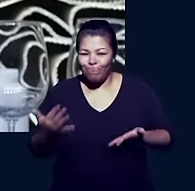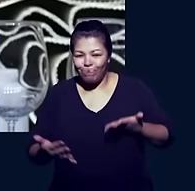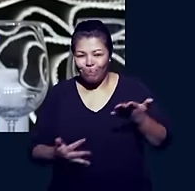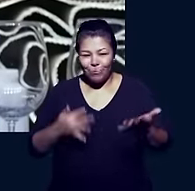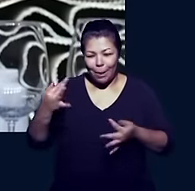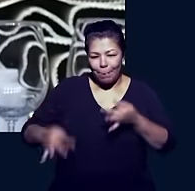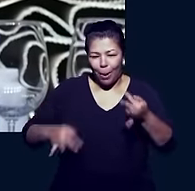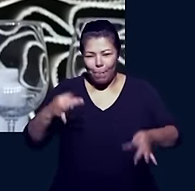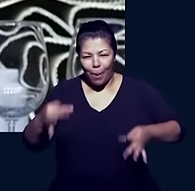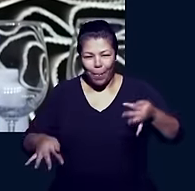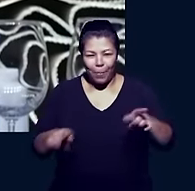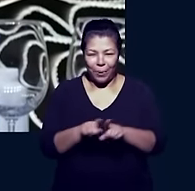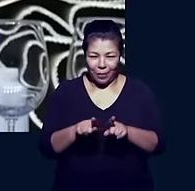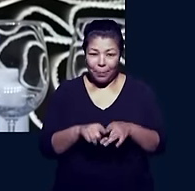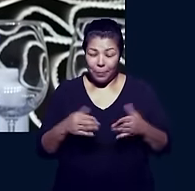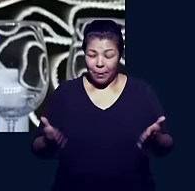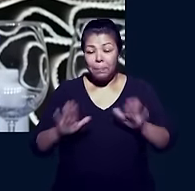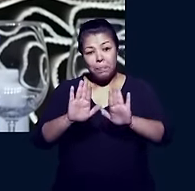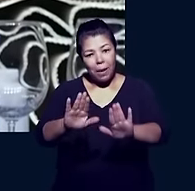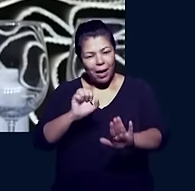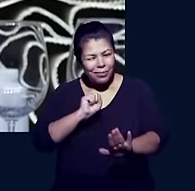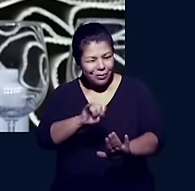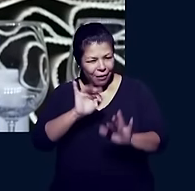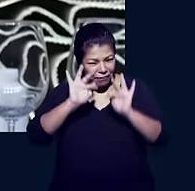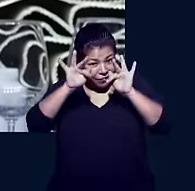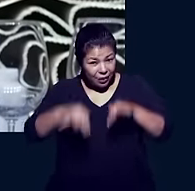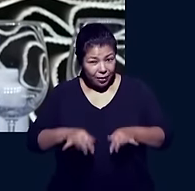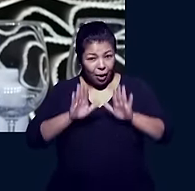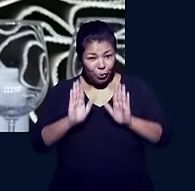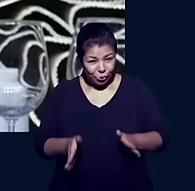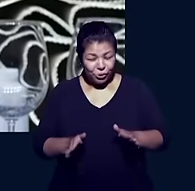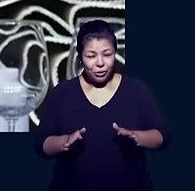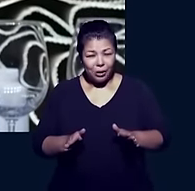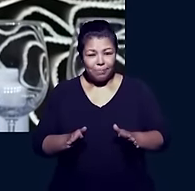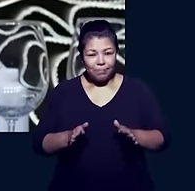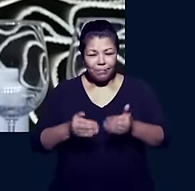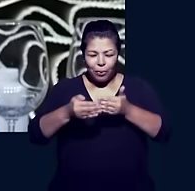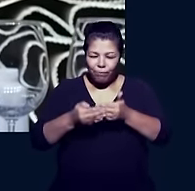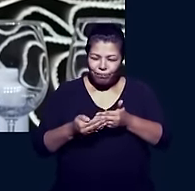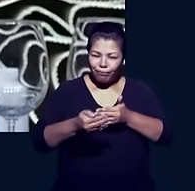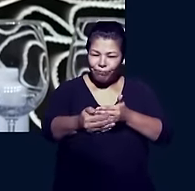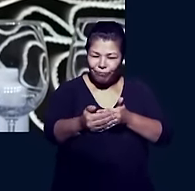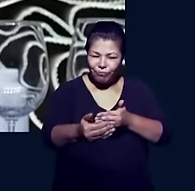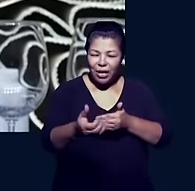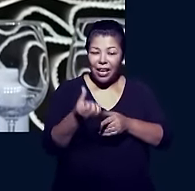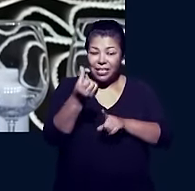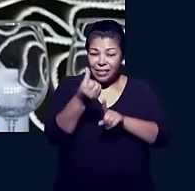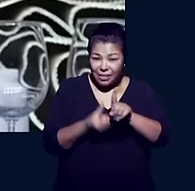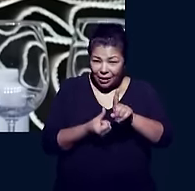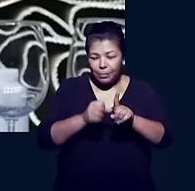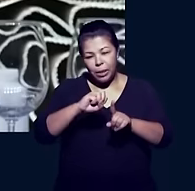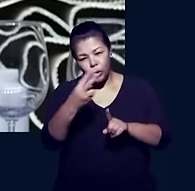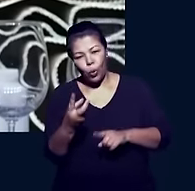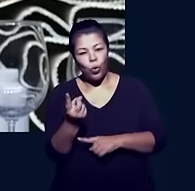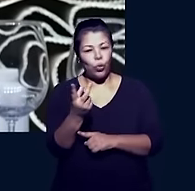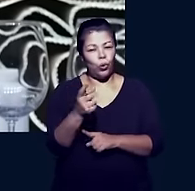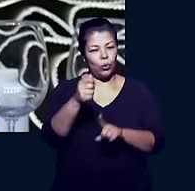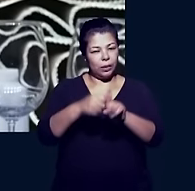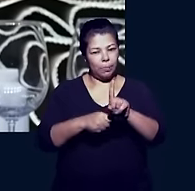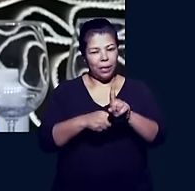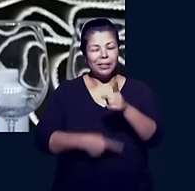e erro agora Se tiver chegado No final a perspectiva pros próximos 6 a 12 meses ela é muito muito